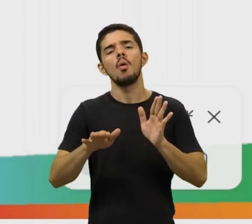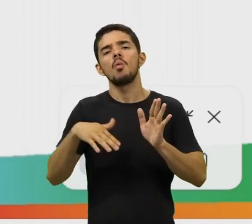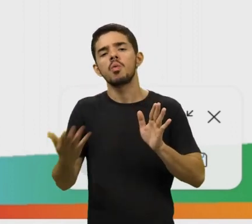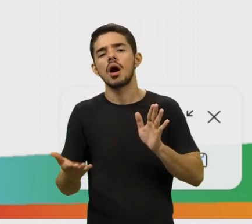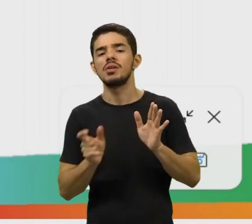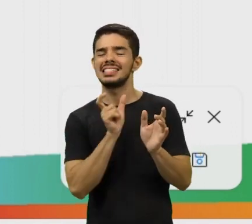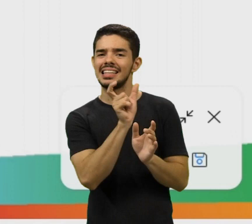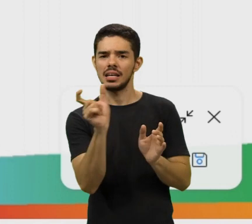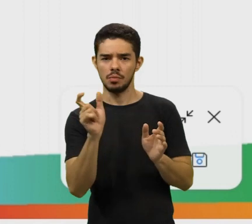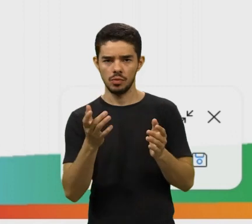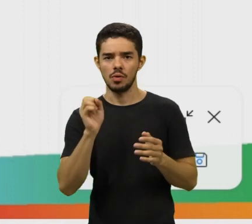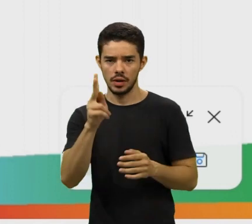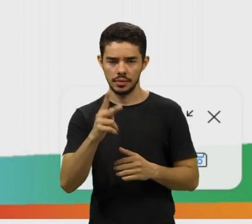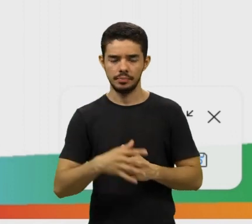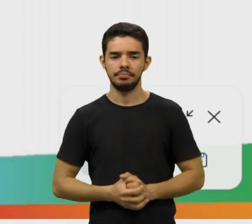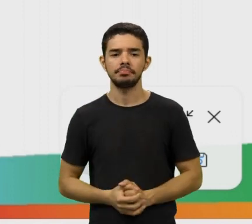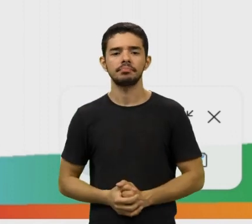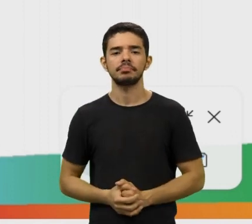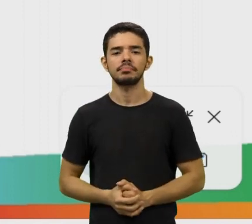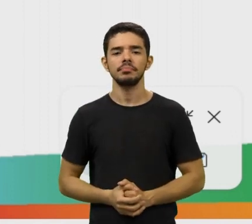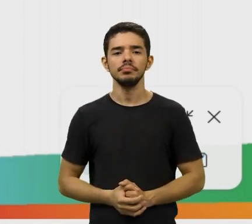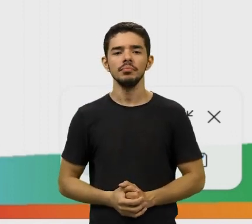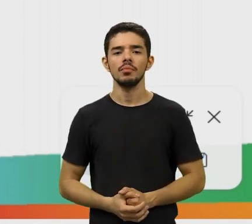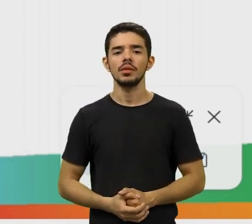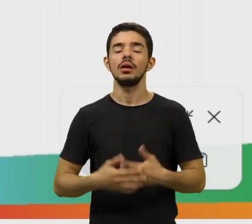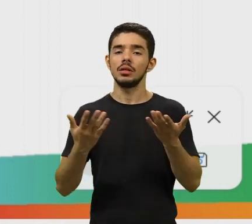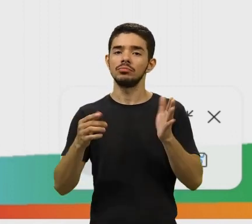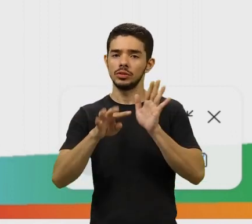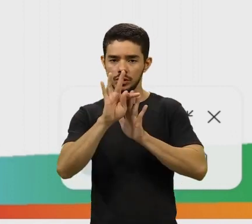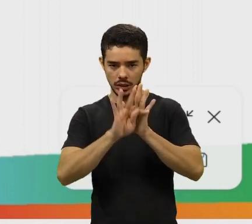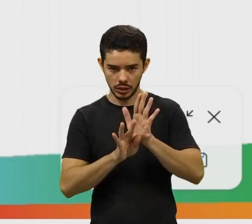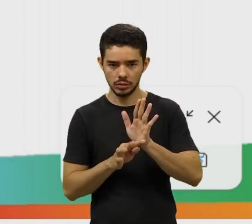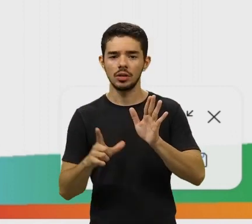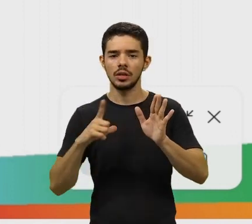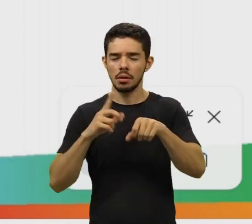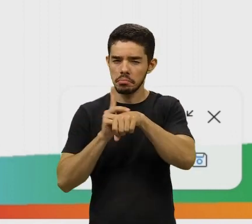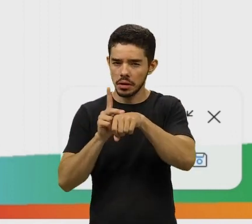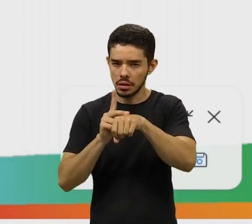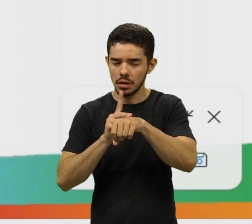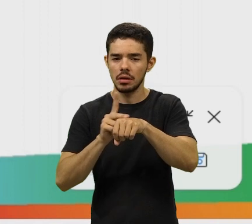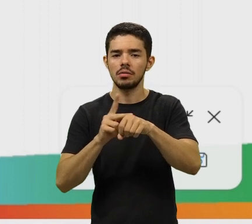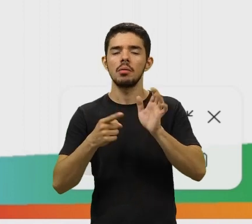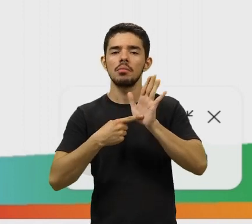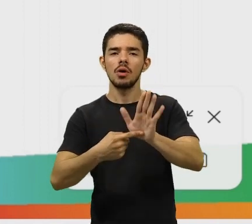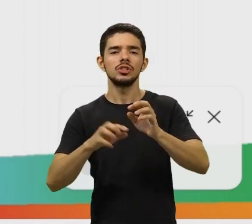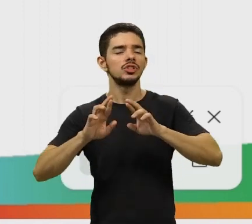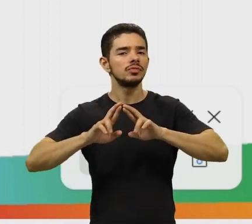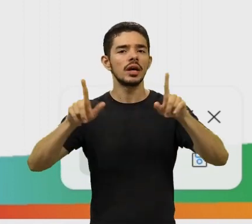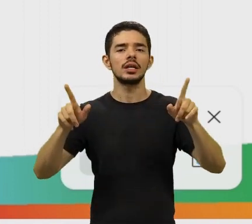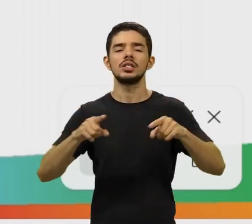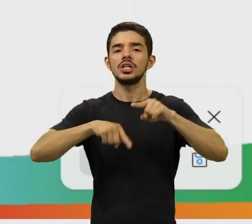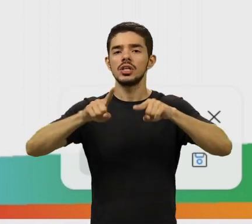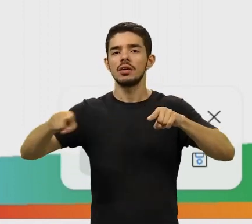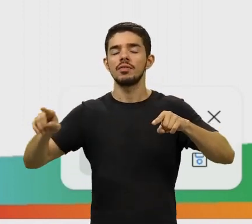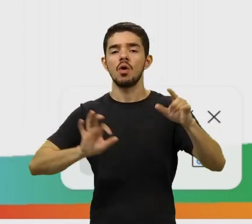e quais são esses termos, ok? Então, vamos lá. No texto a seguir estão em negrito termos correspondentes aos diferentes